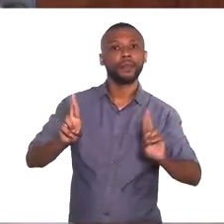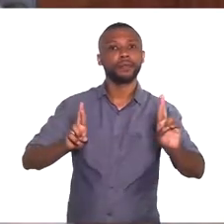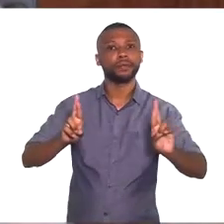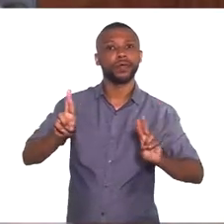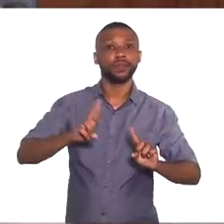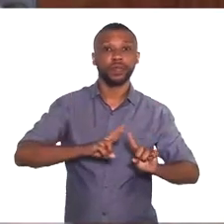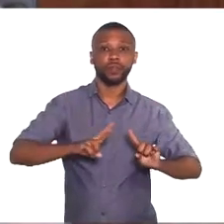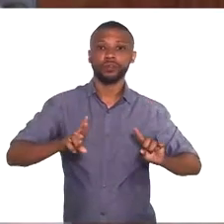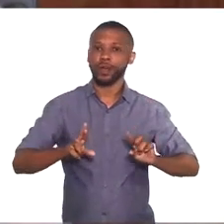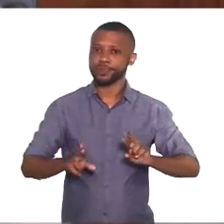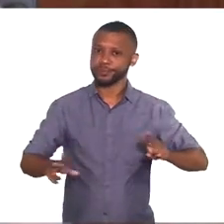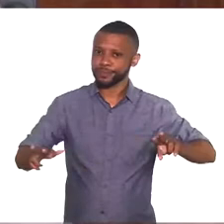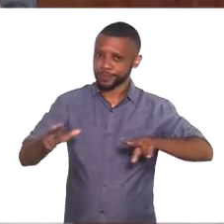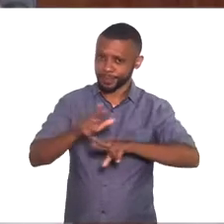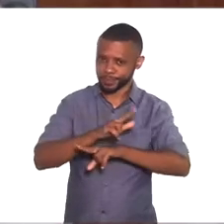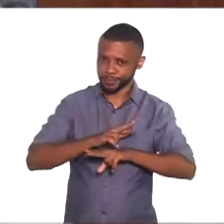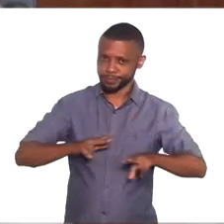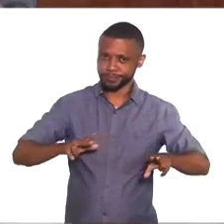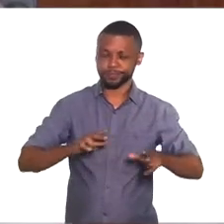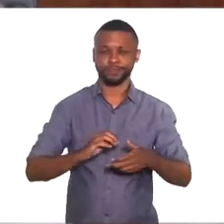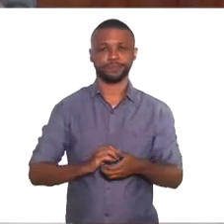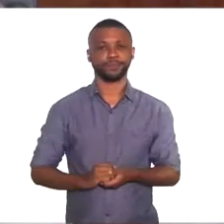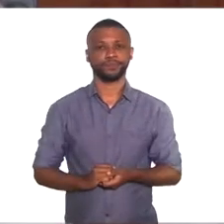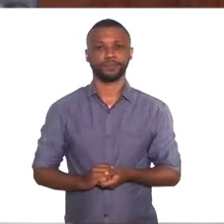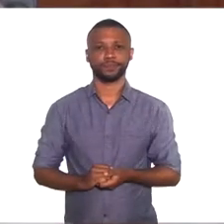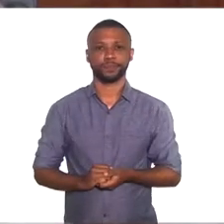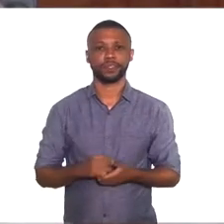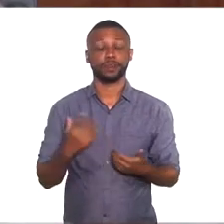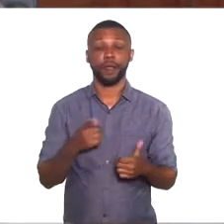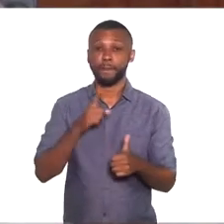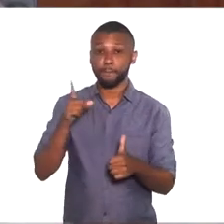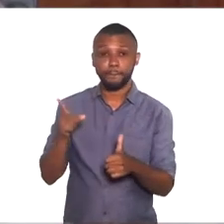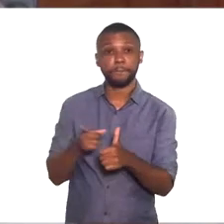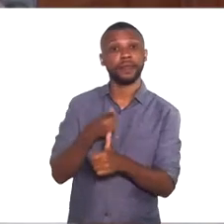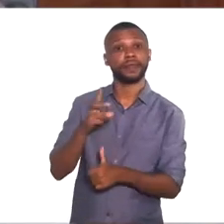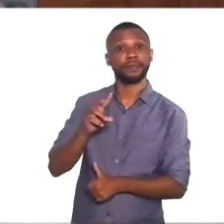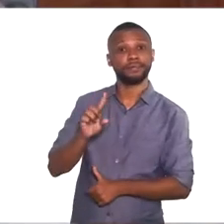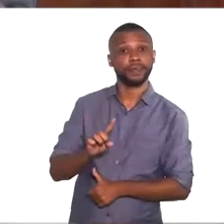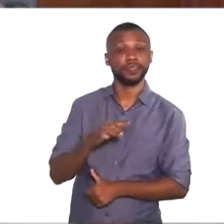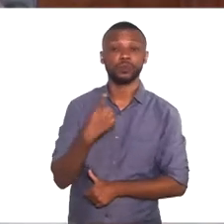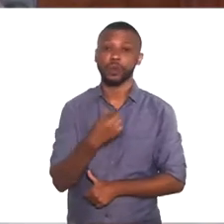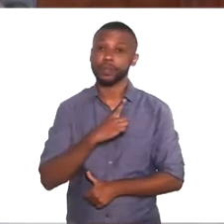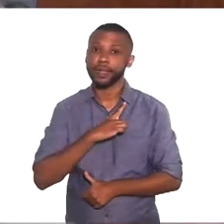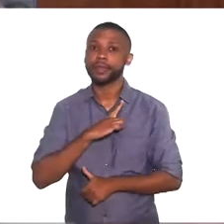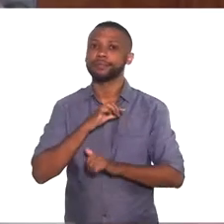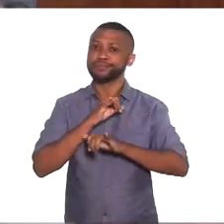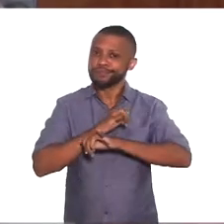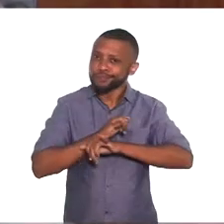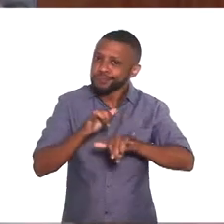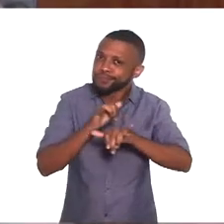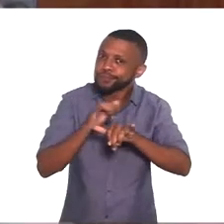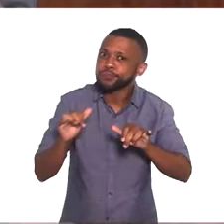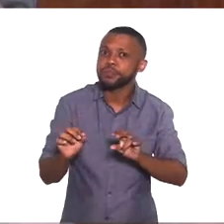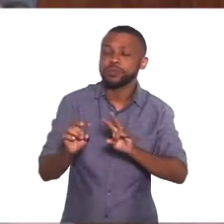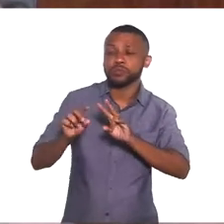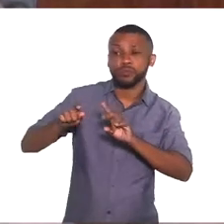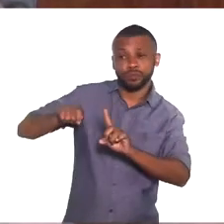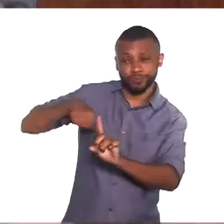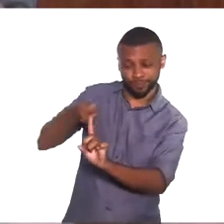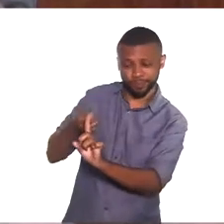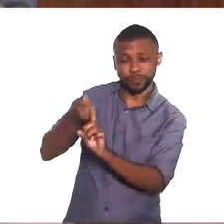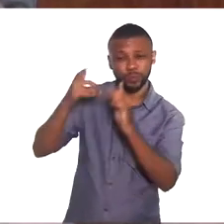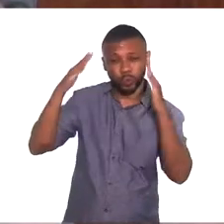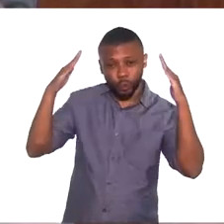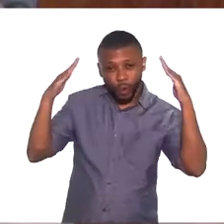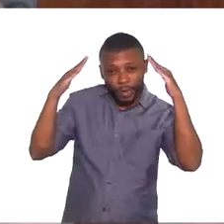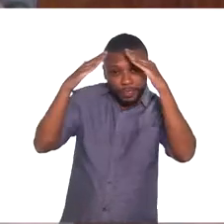representantes religiosos extintos é a primeira vez que a gente tem notícia